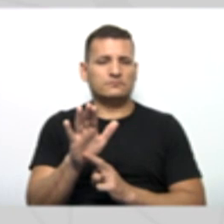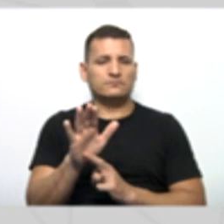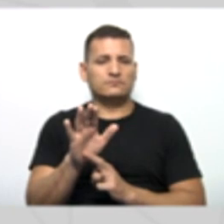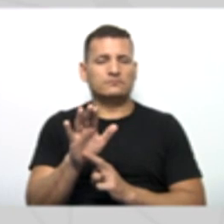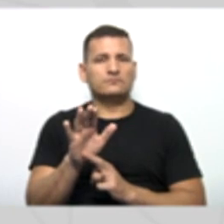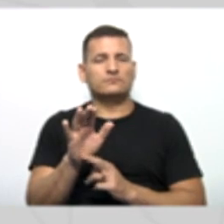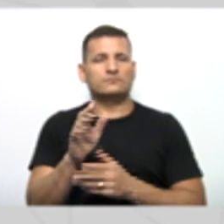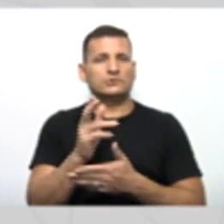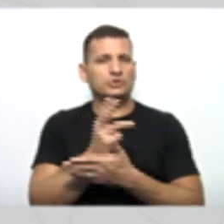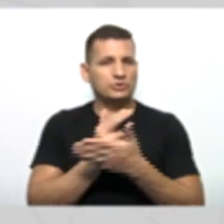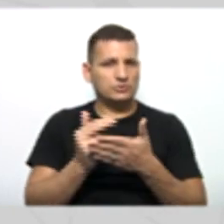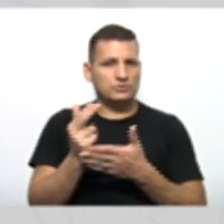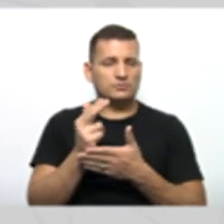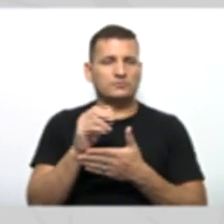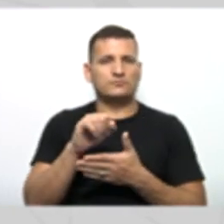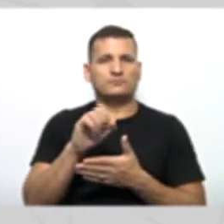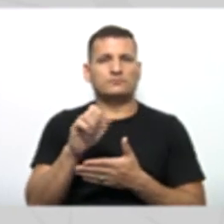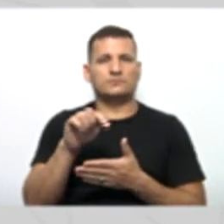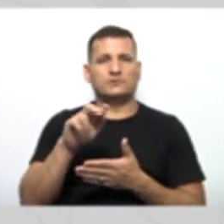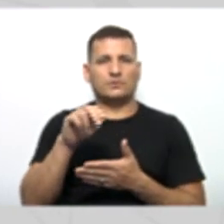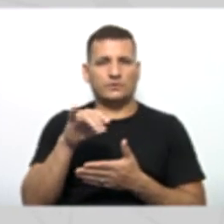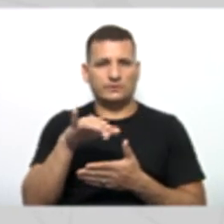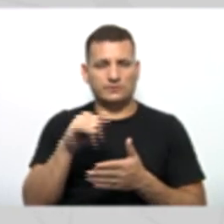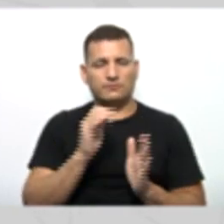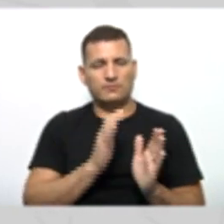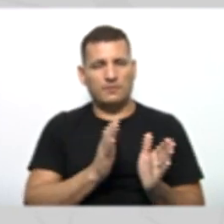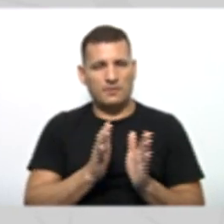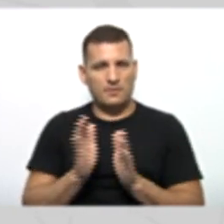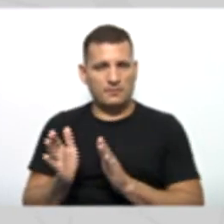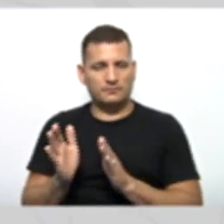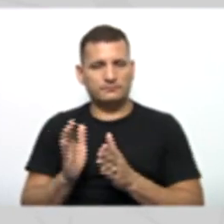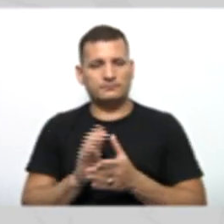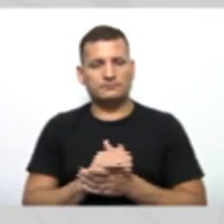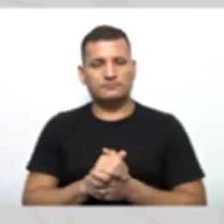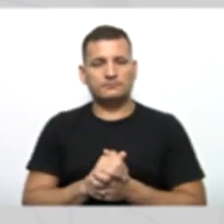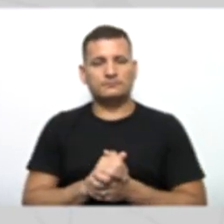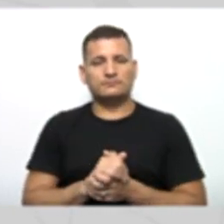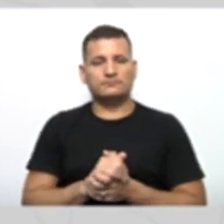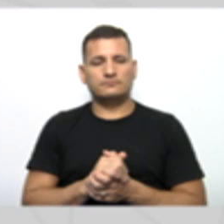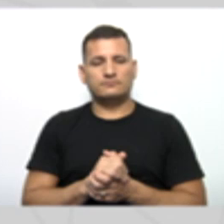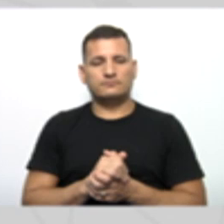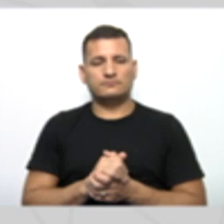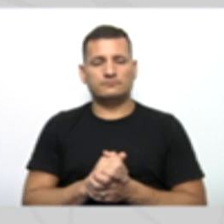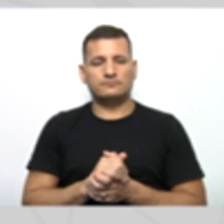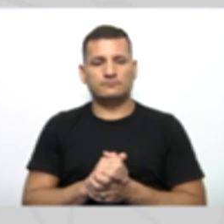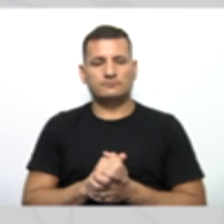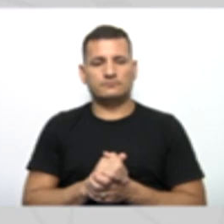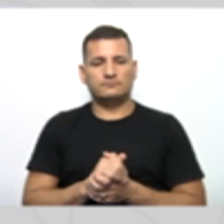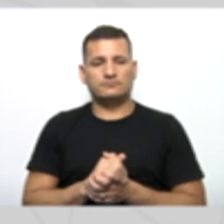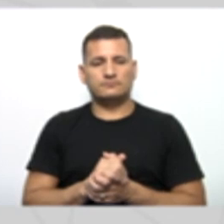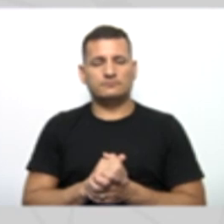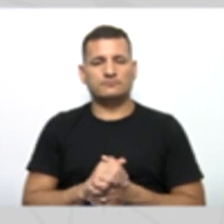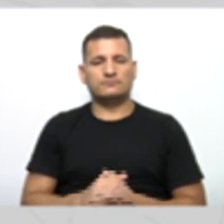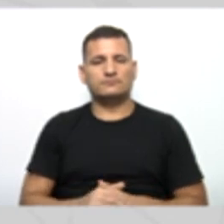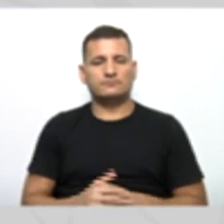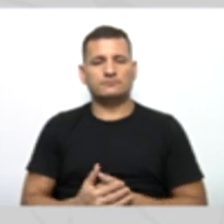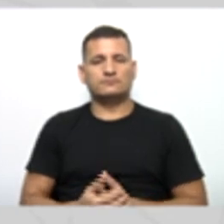diagrama de sequência. Então, assim, se você tem lá